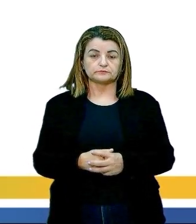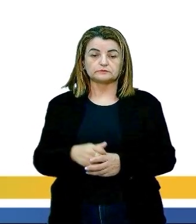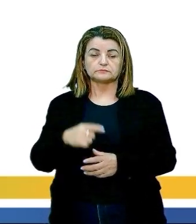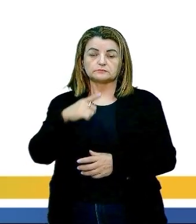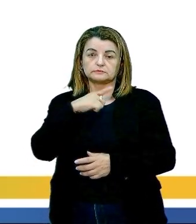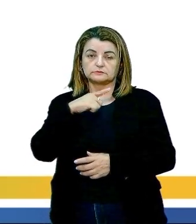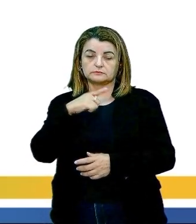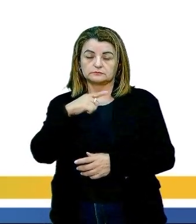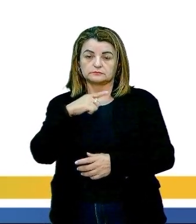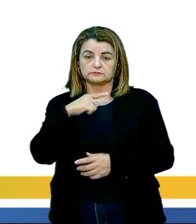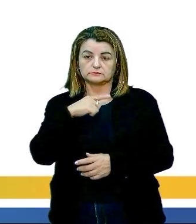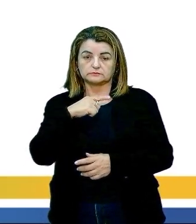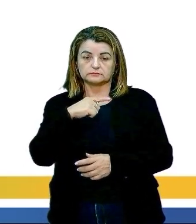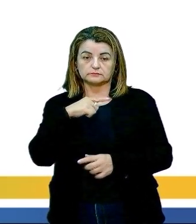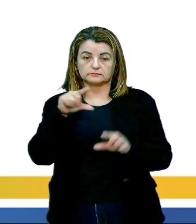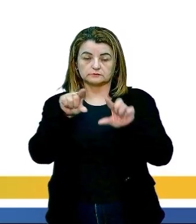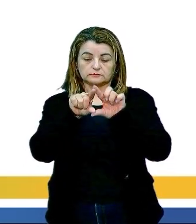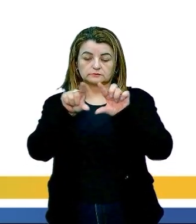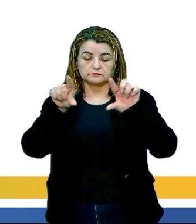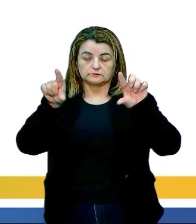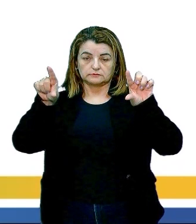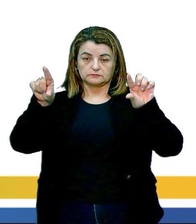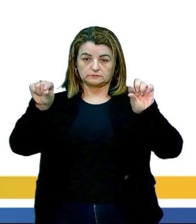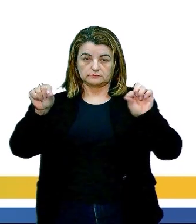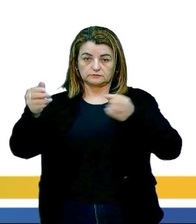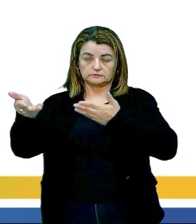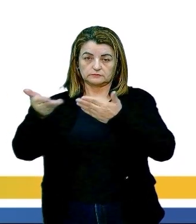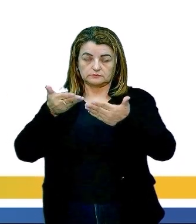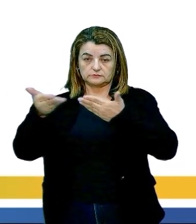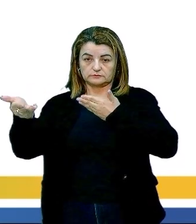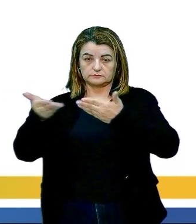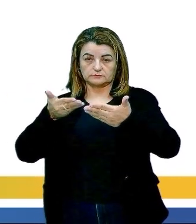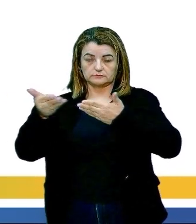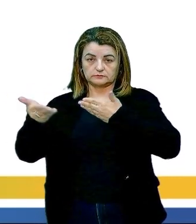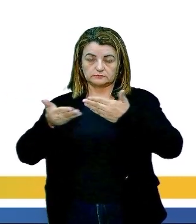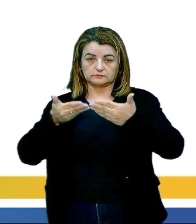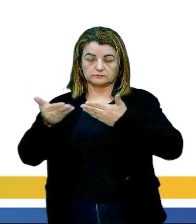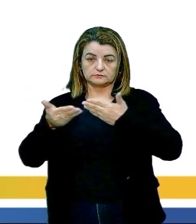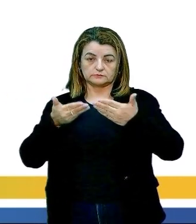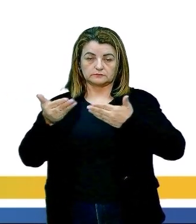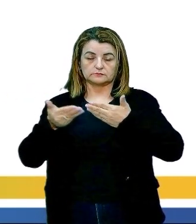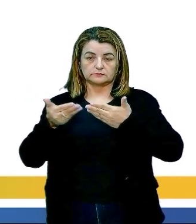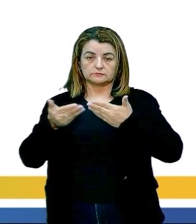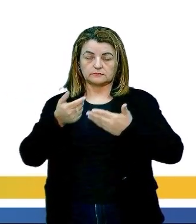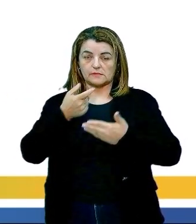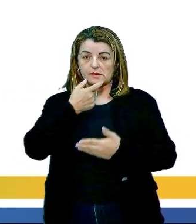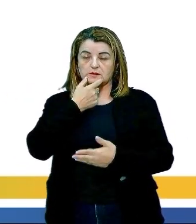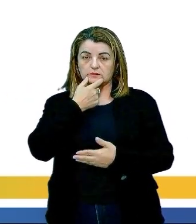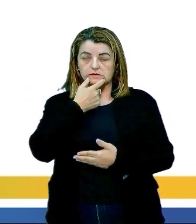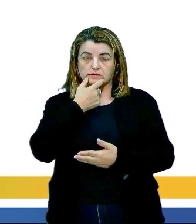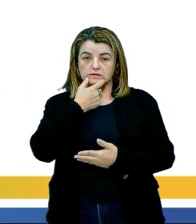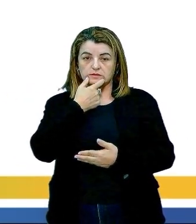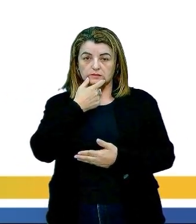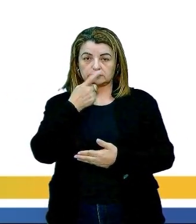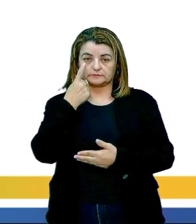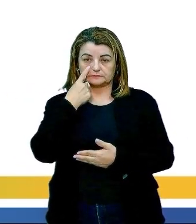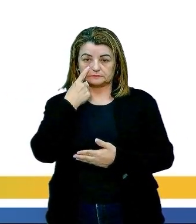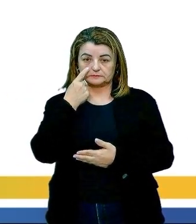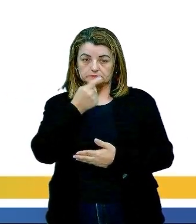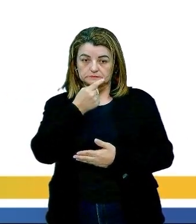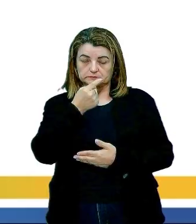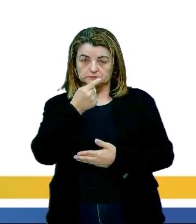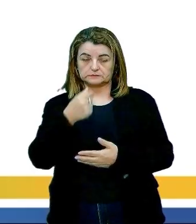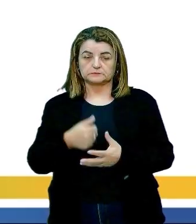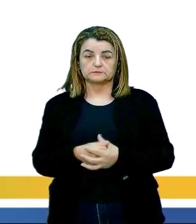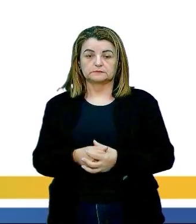Nós temos aí um pequeno texto, um diálogo entre duas pessoas falando inglês. Vocês vão observar aí